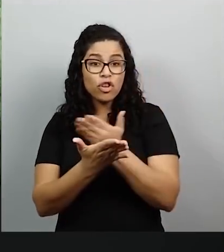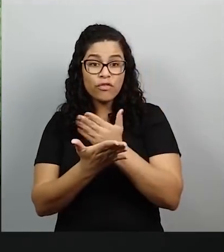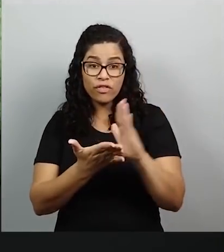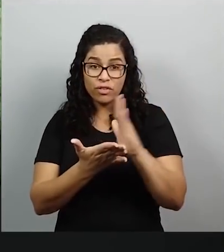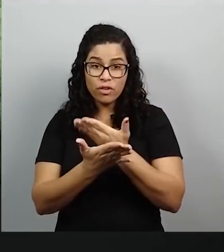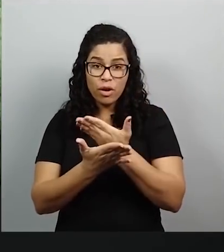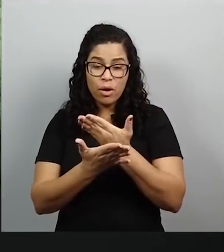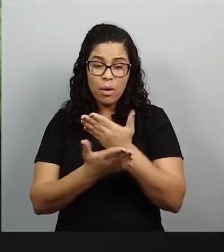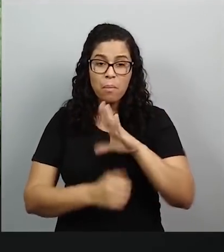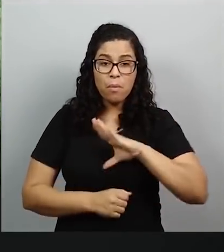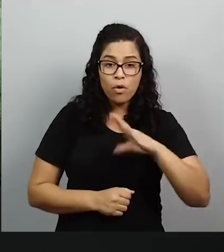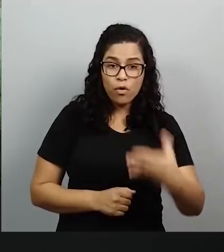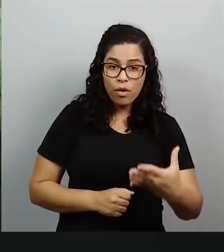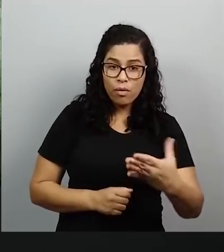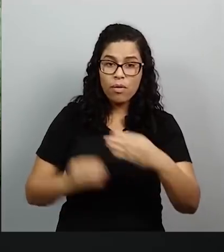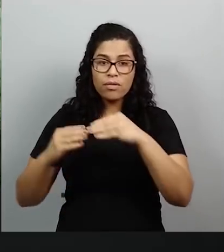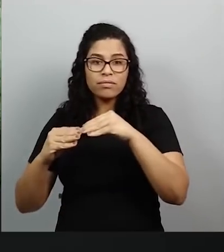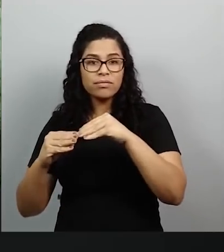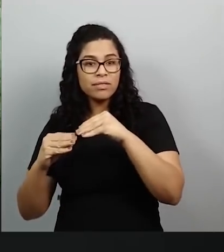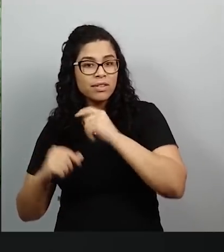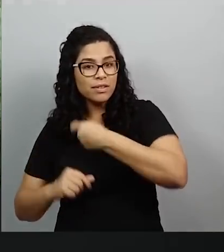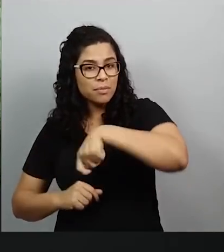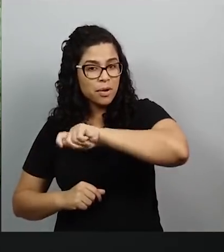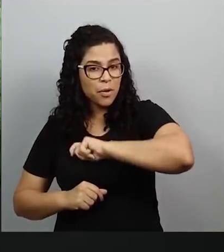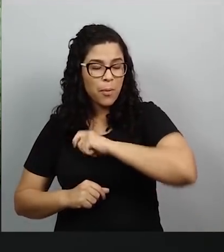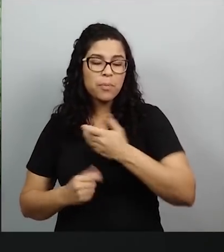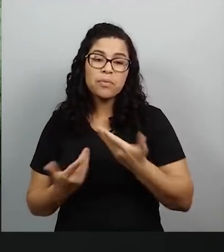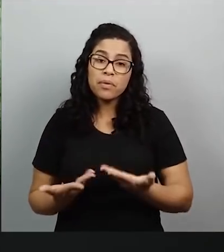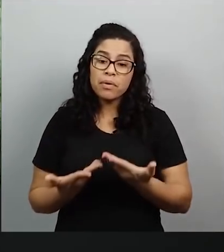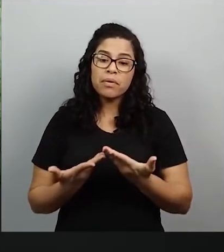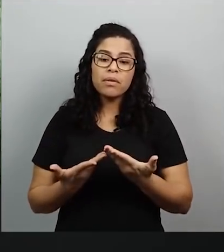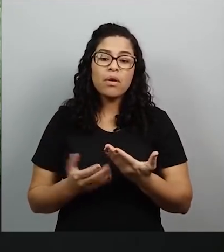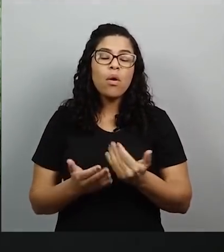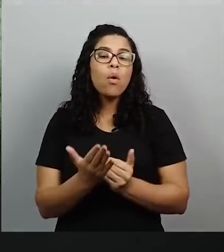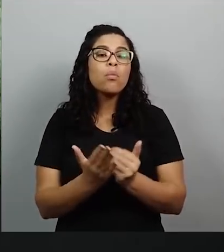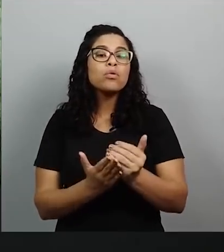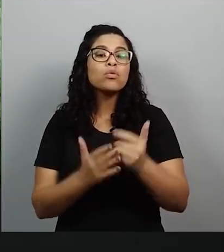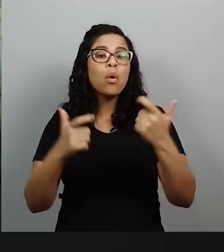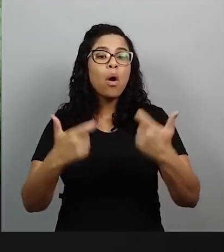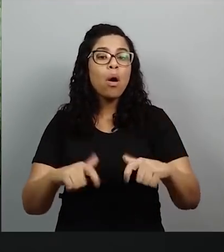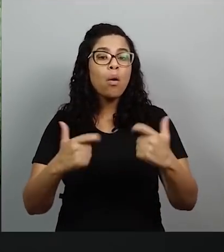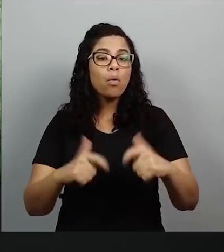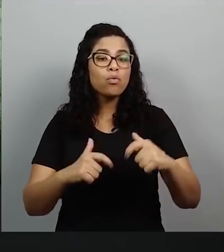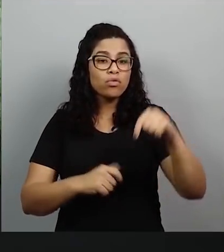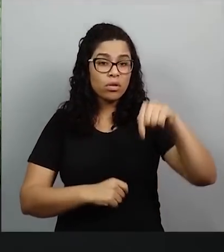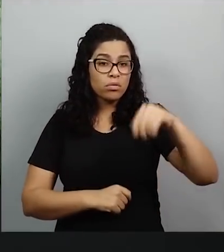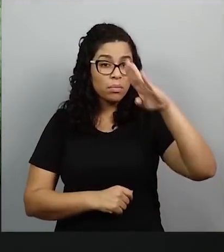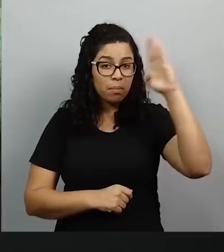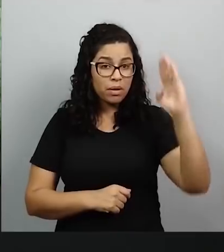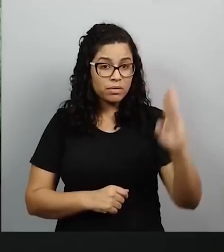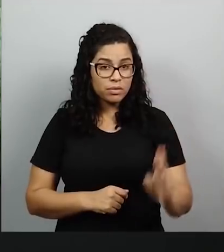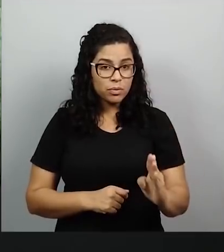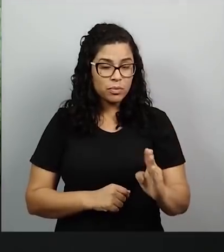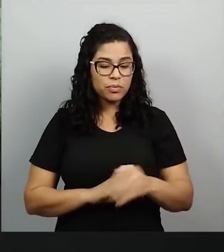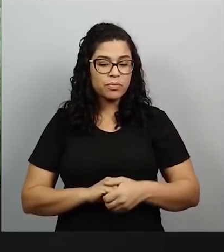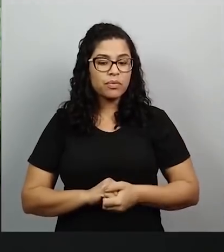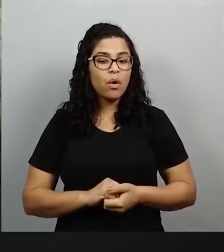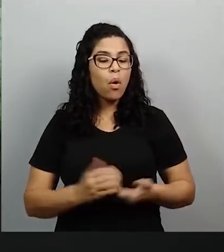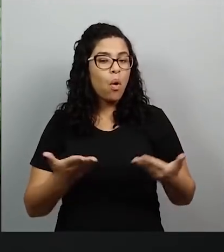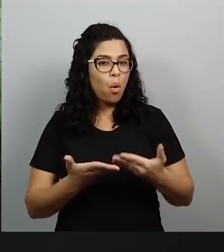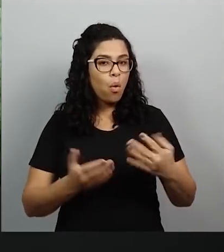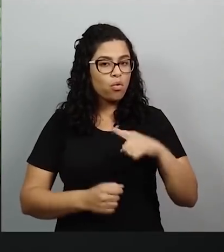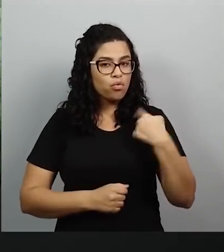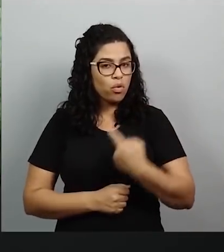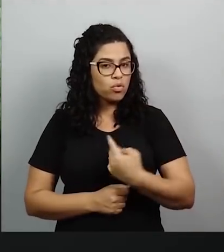terras em terras portuguesas e terras espanholas. Essa linha começava exatamente aqui, ó, na região do que hoje